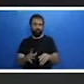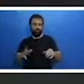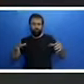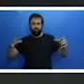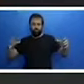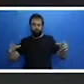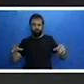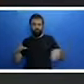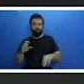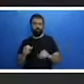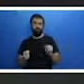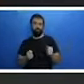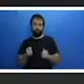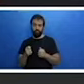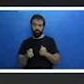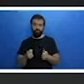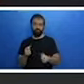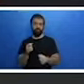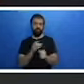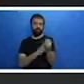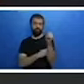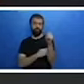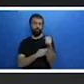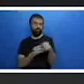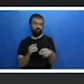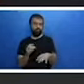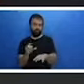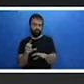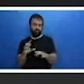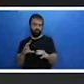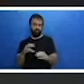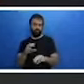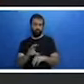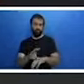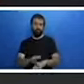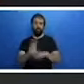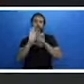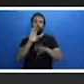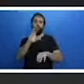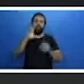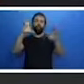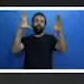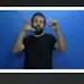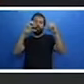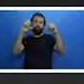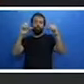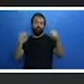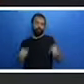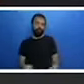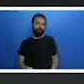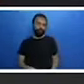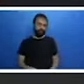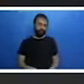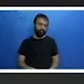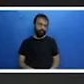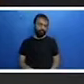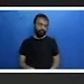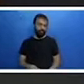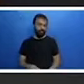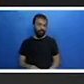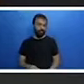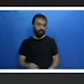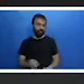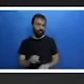maior tem que ter controlar força vamos lá e tentar pegar no ar fácil né E se eu